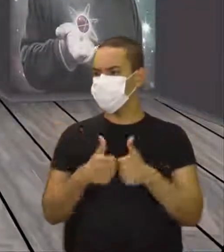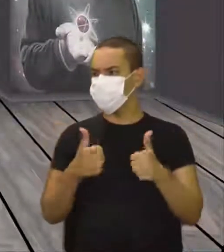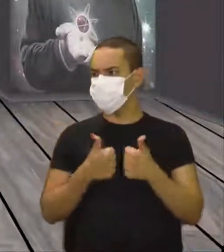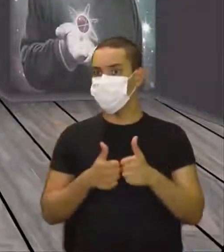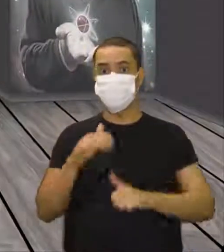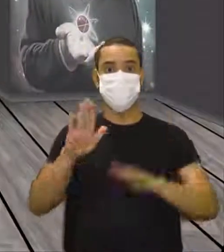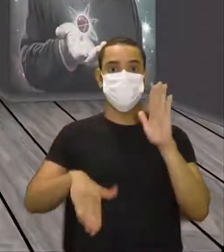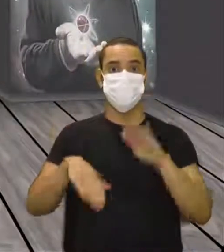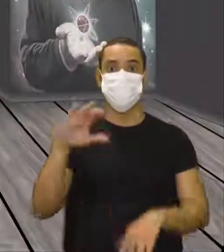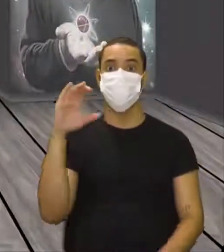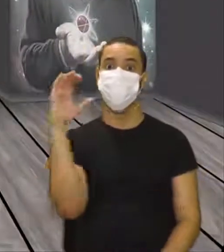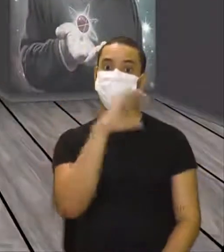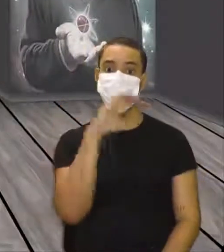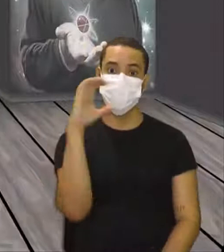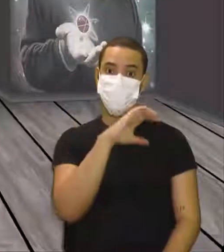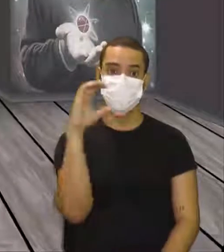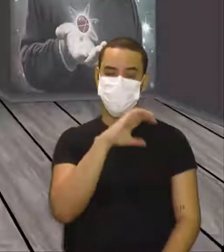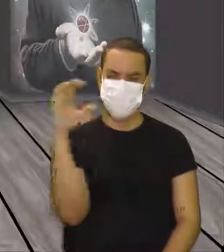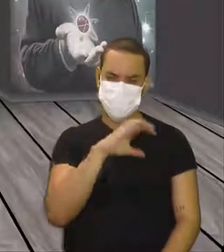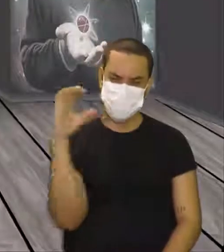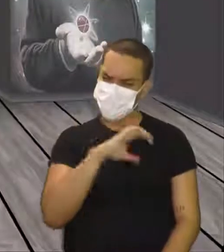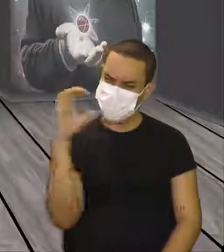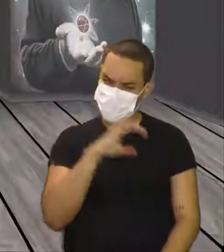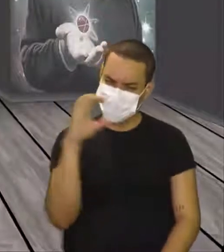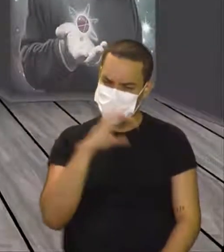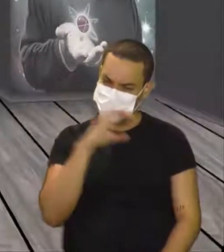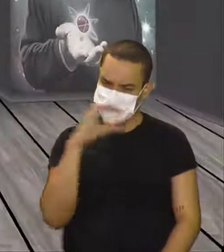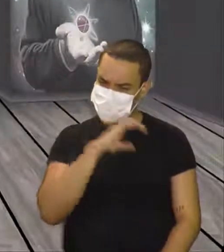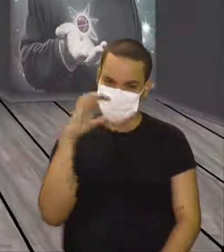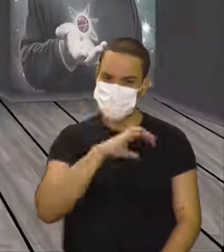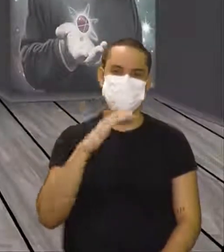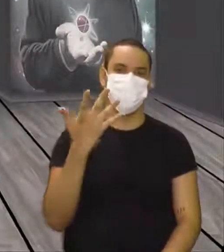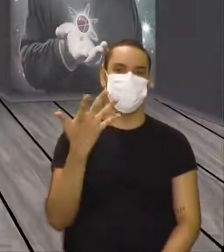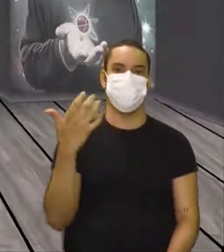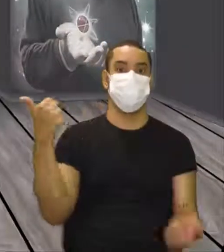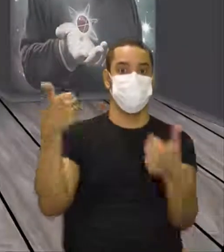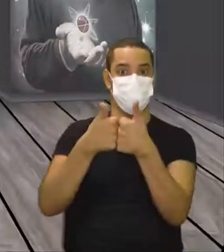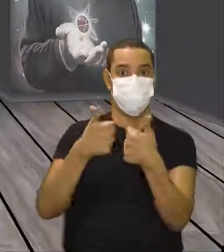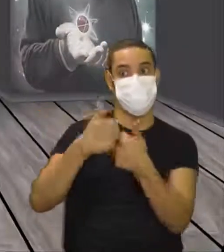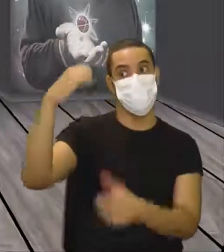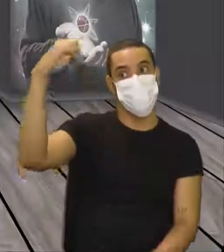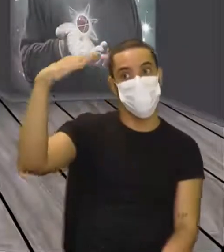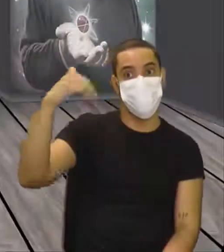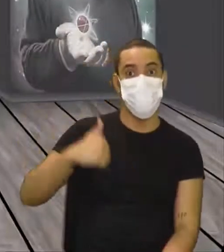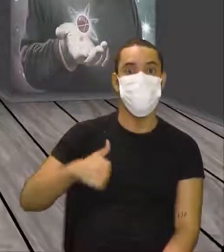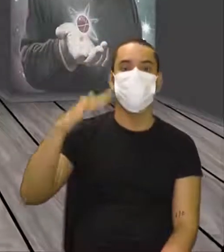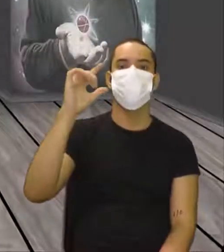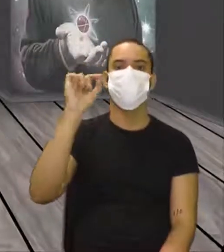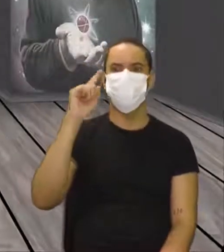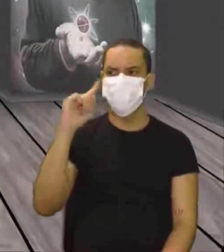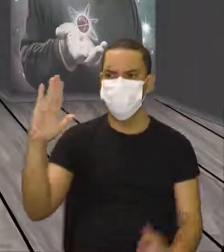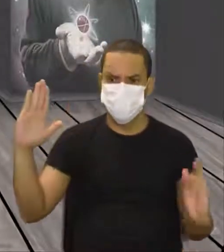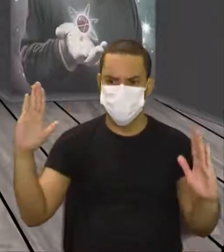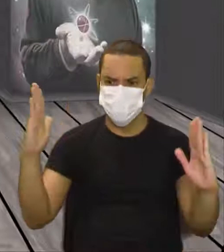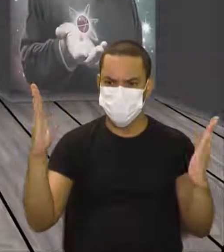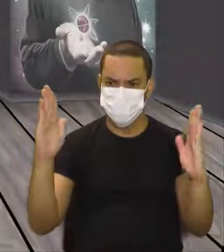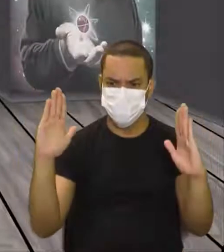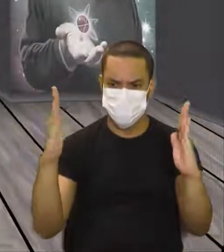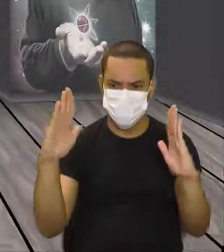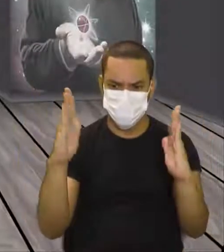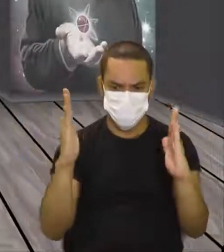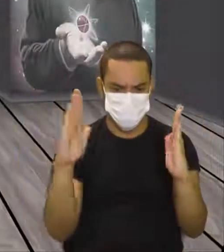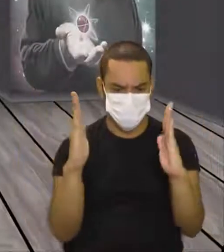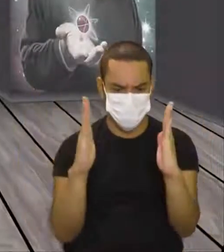velocidade que ele está, quanto maior a velocidade, lógico, próxima à velocidade da luz, mais vai parecer que ele vai contraindo.